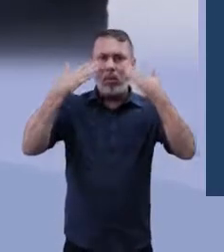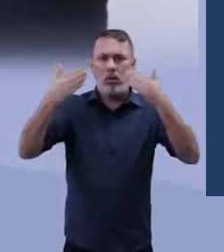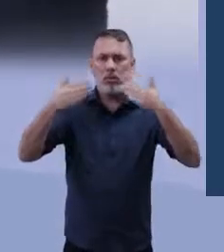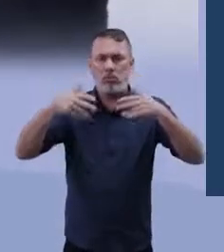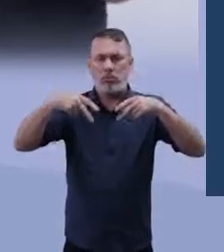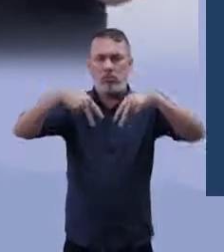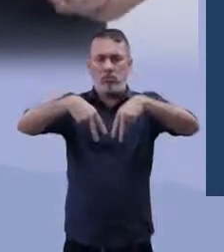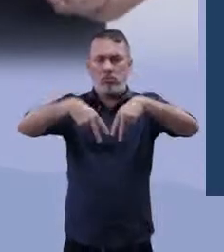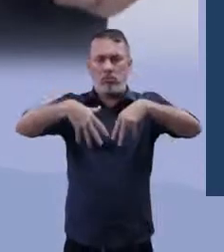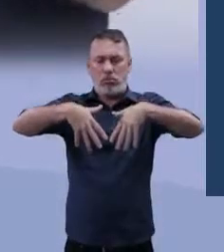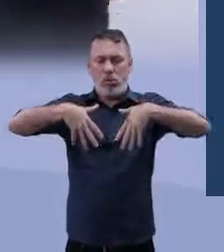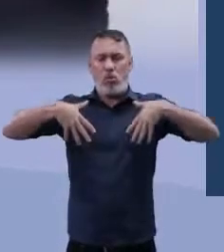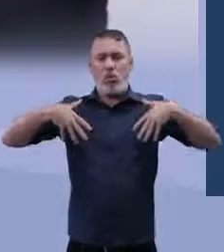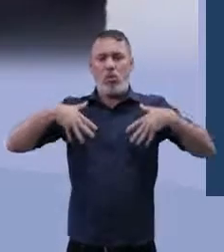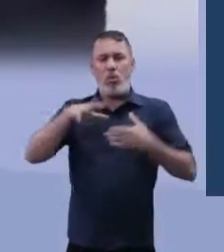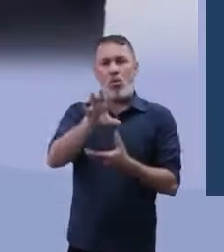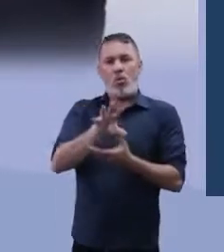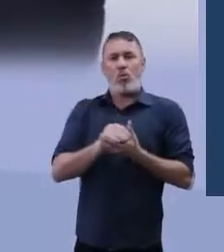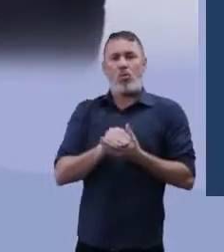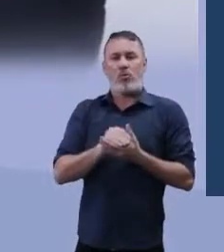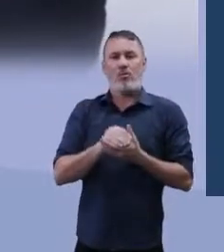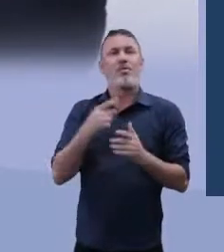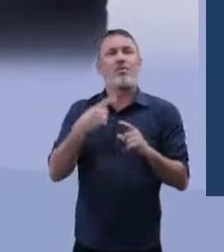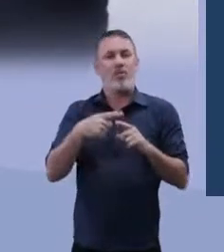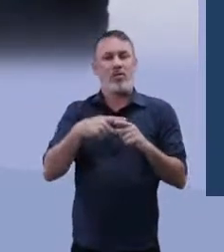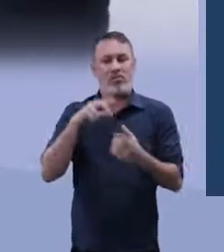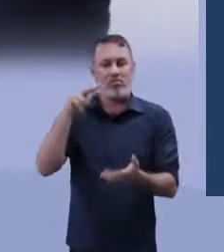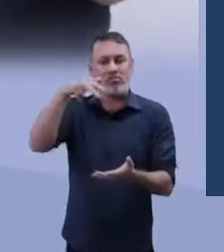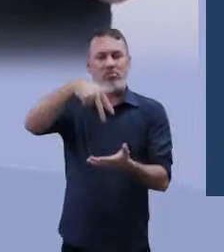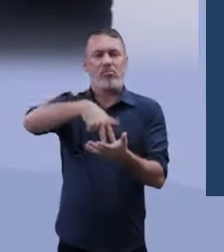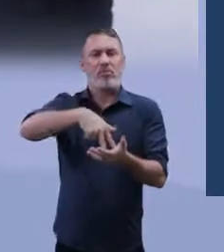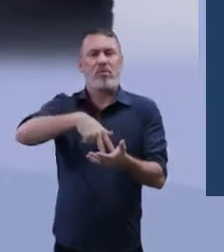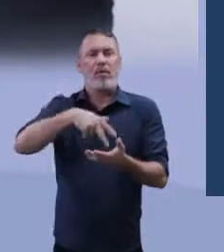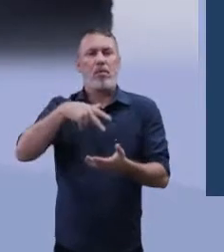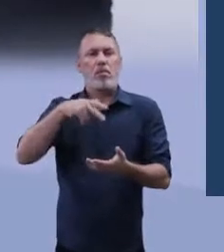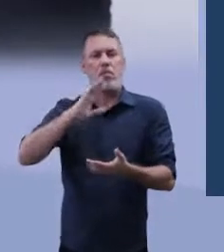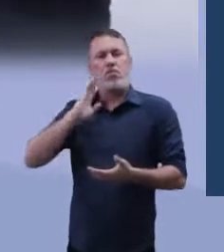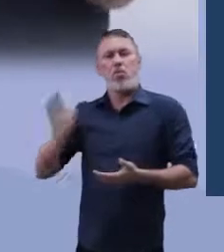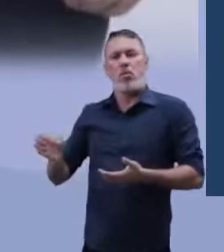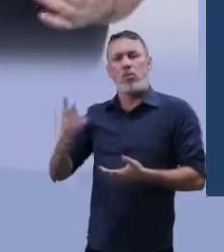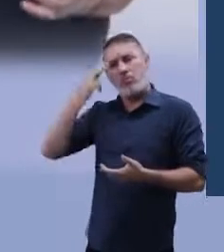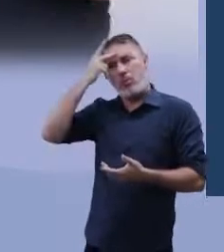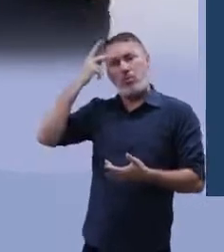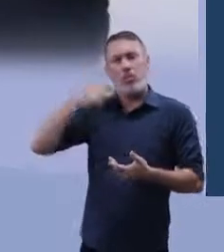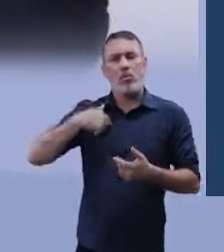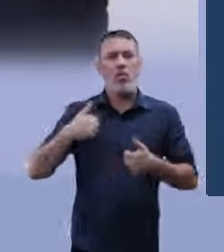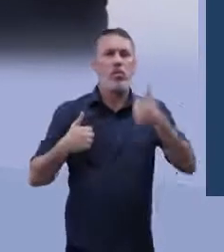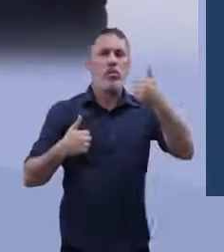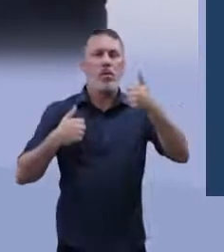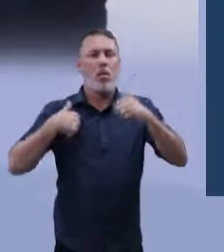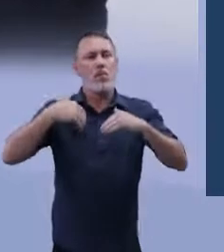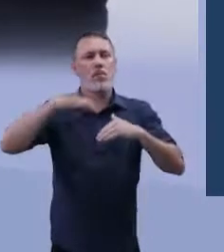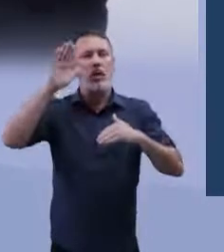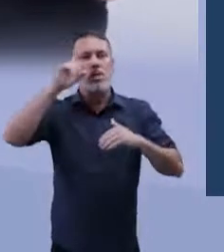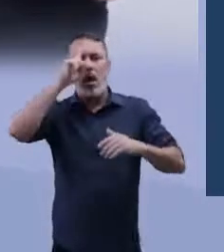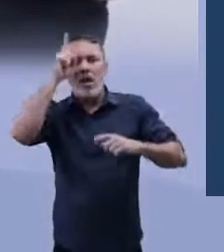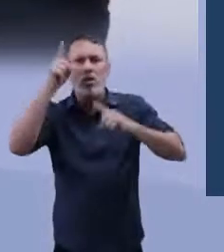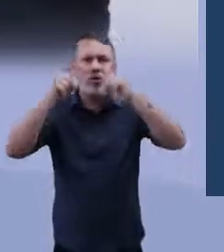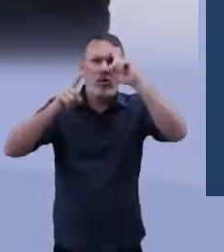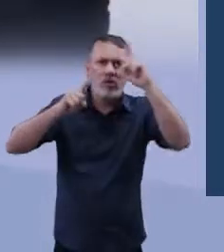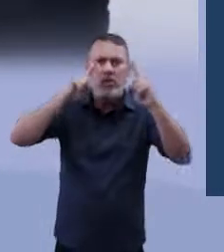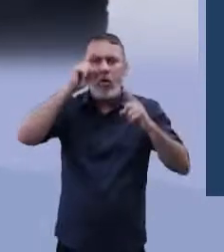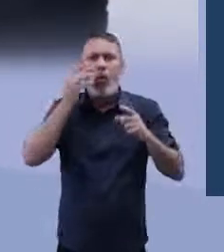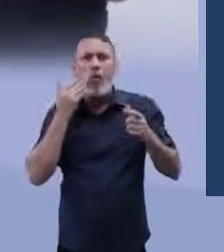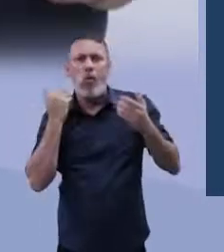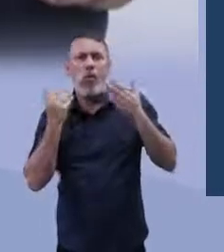arte designará aquele grupo que está adiante de seu tempo, à frente de sua época e que